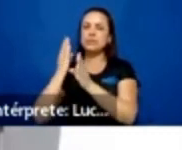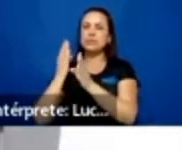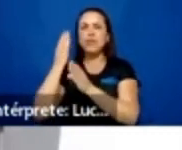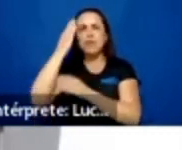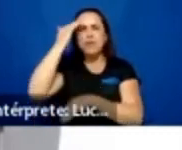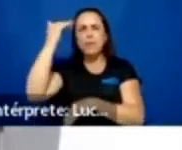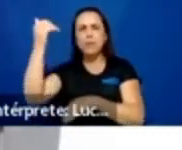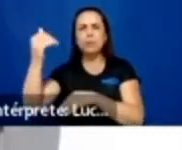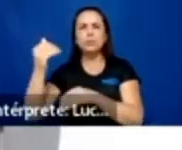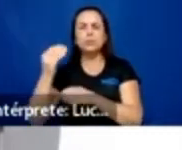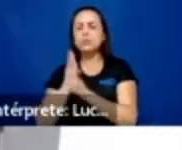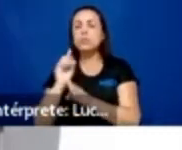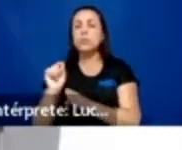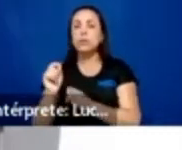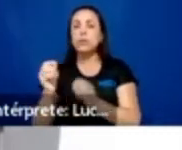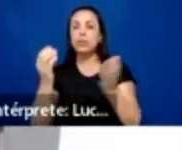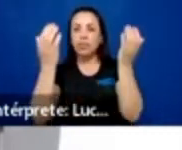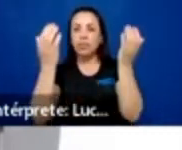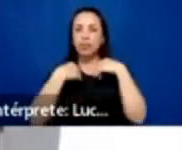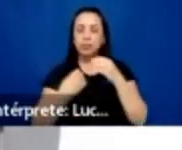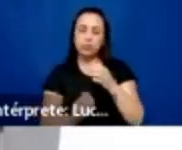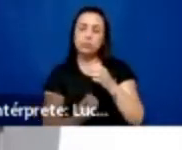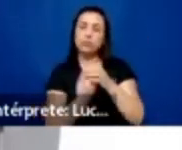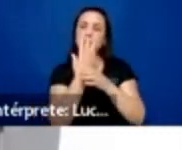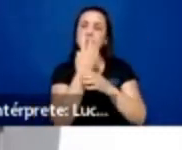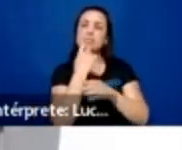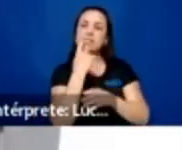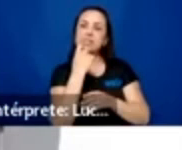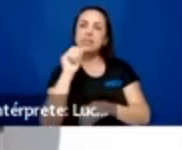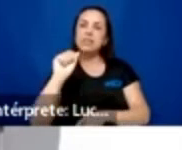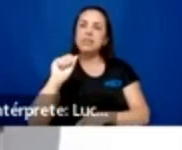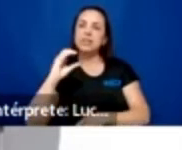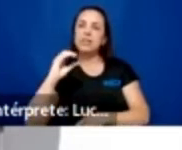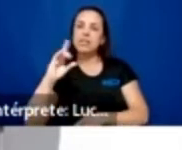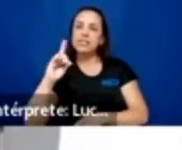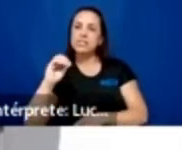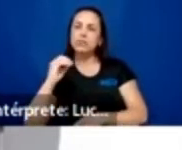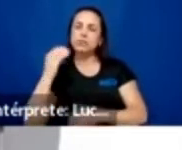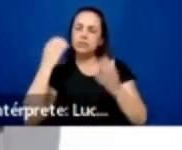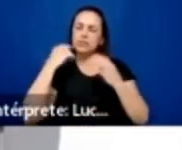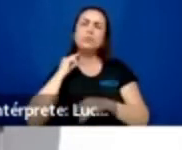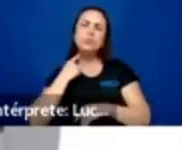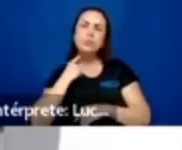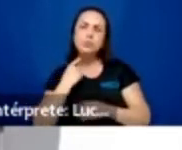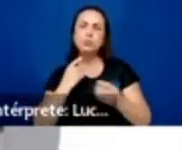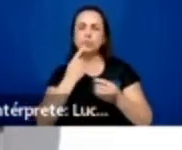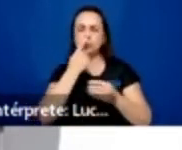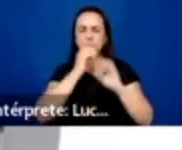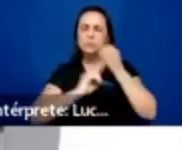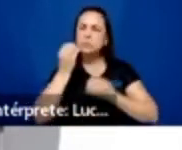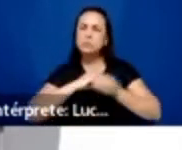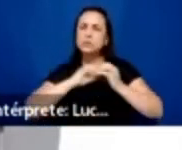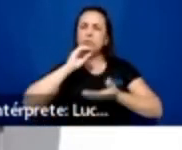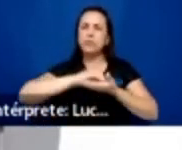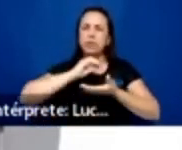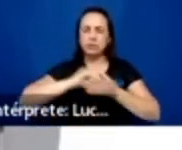cancro, ele se desenvolve num ambiente ácido e na falta de oxigênio também, não tem a pessoa ter hipóxia. Então ele ganhou